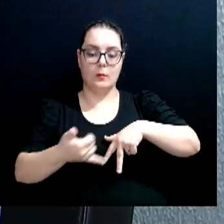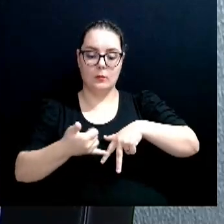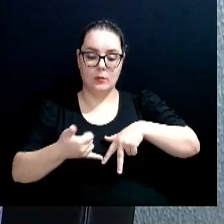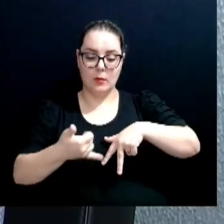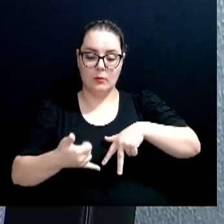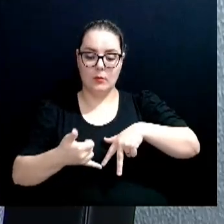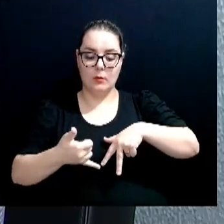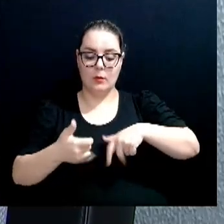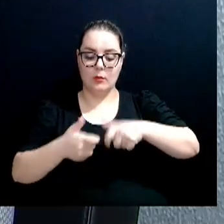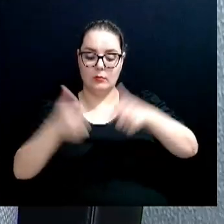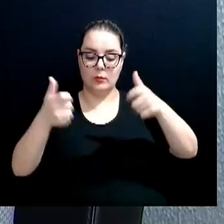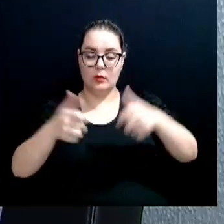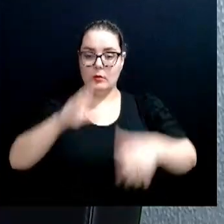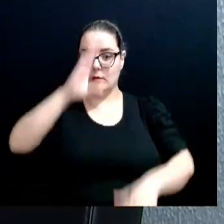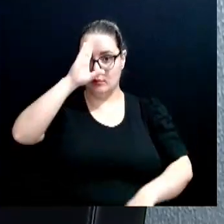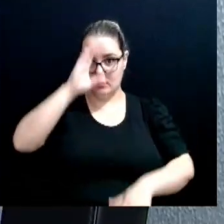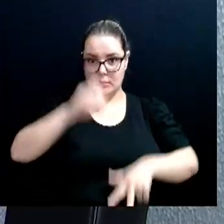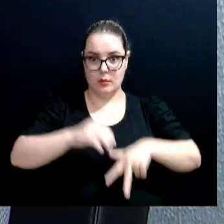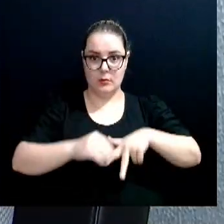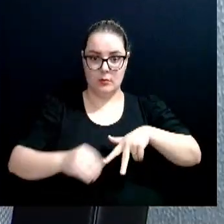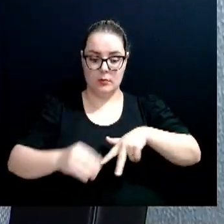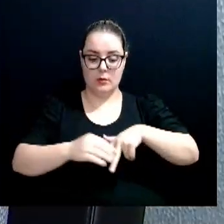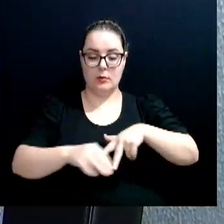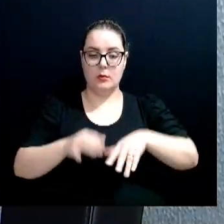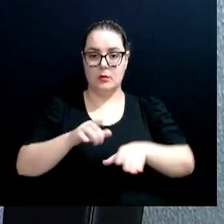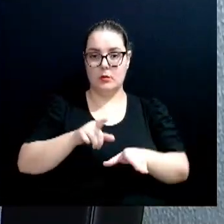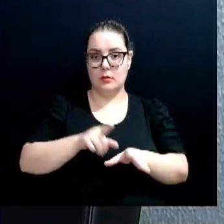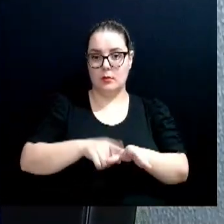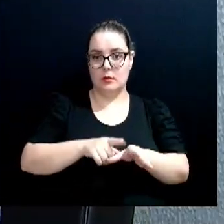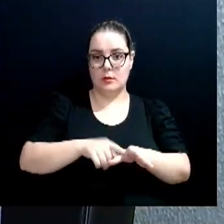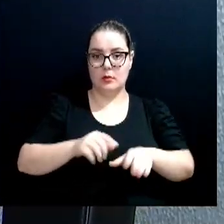membros inferiores, né, nas pernas e também em braços.